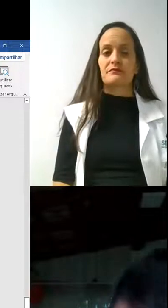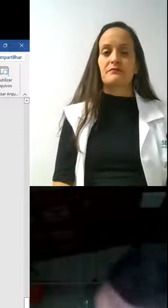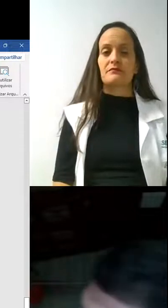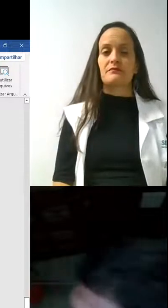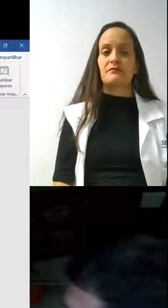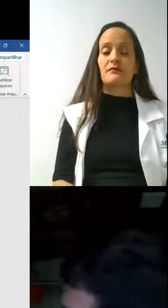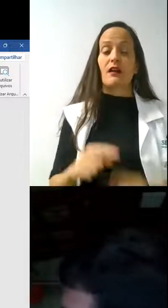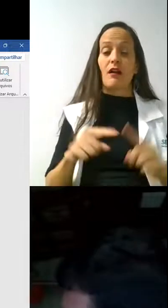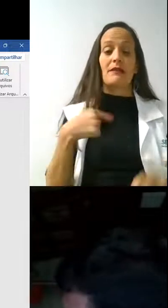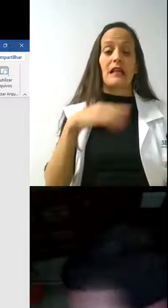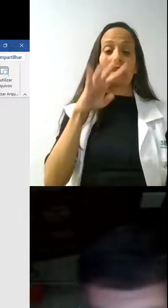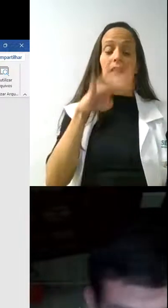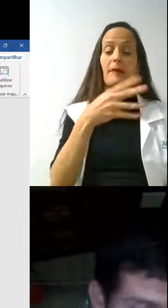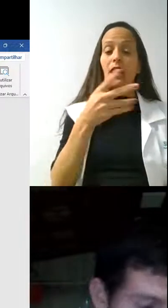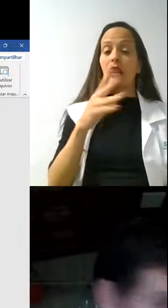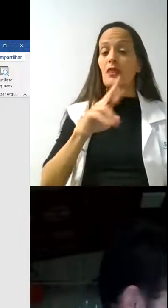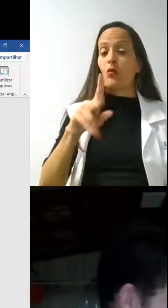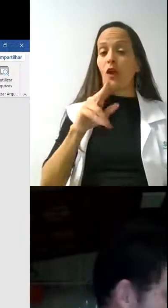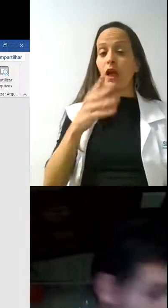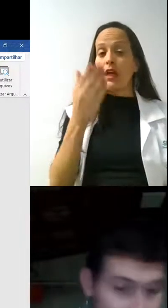essa. Então, você vem aqui, ó, exclui